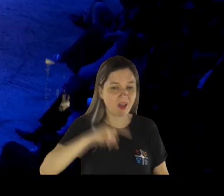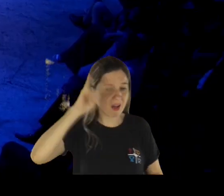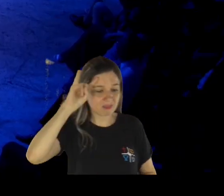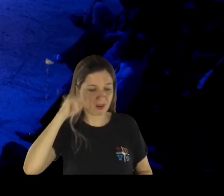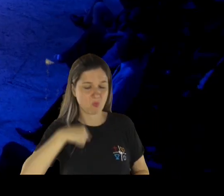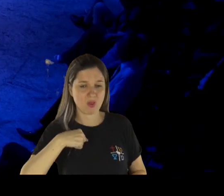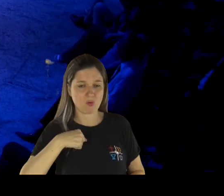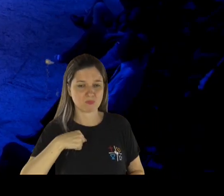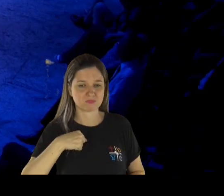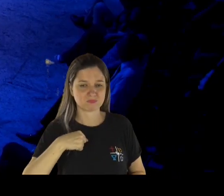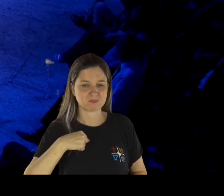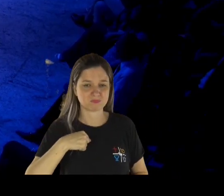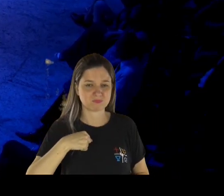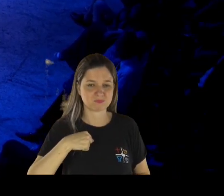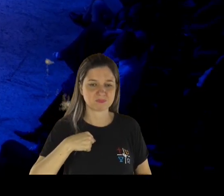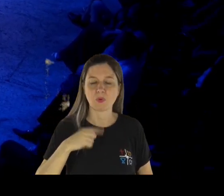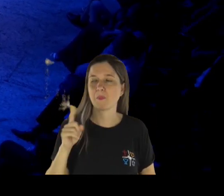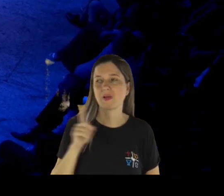direito de me separar dela.